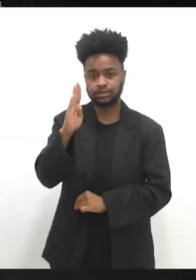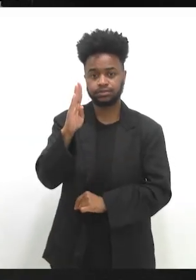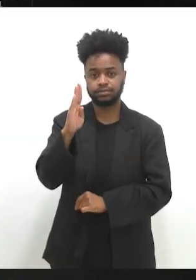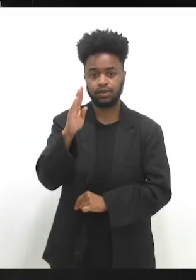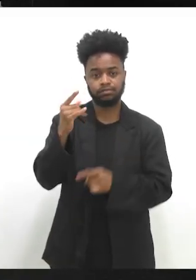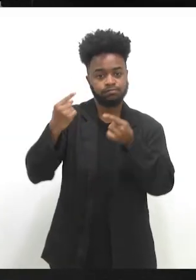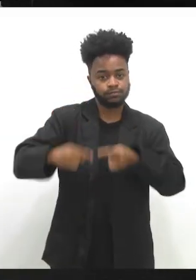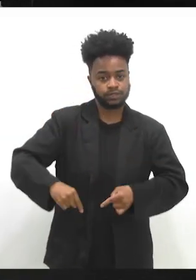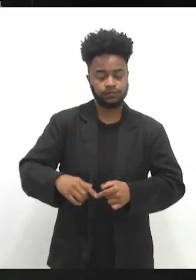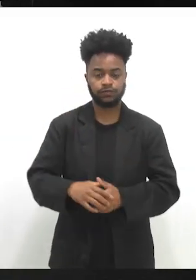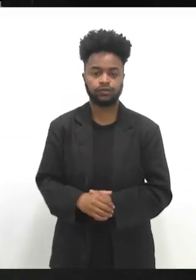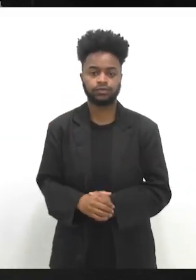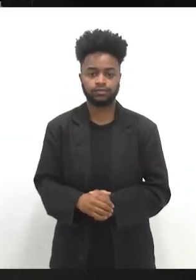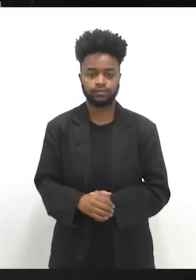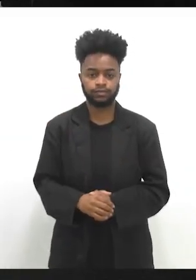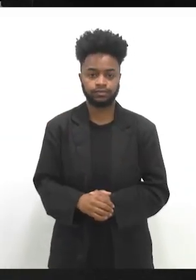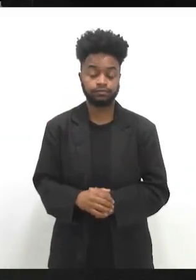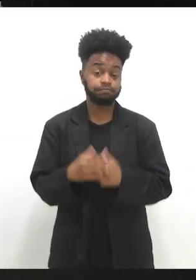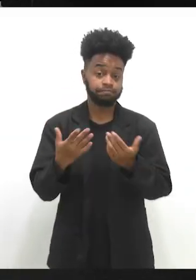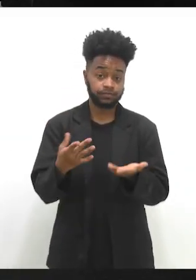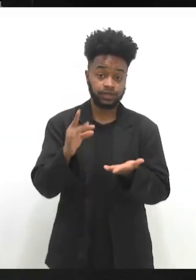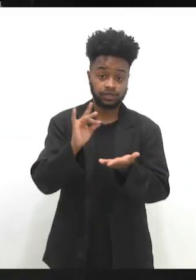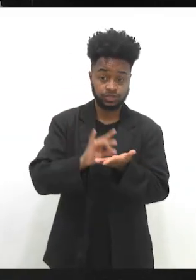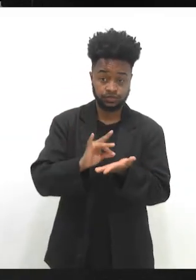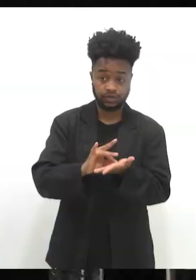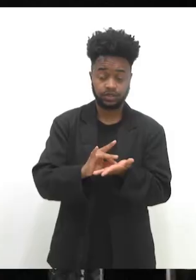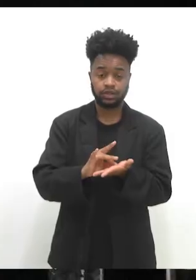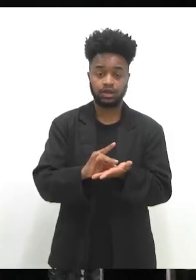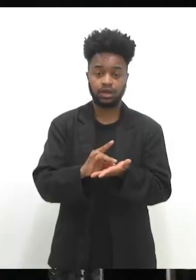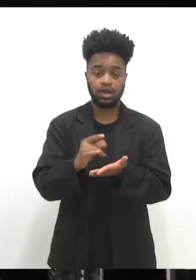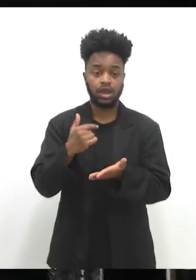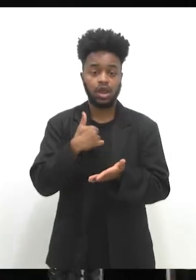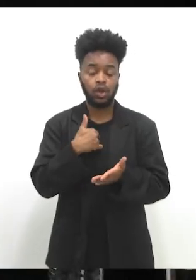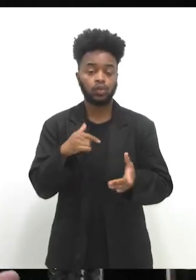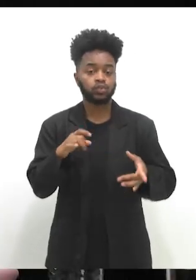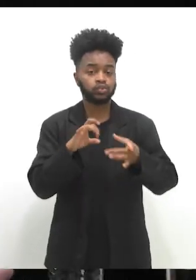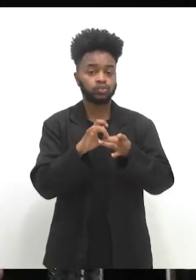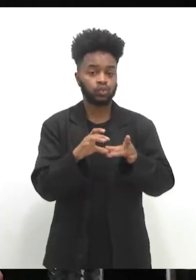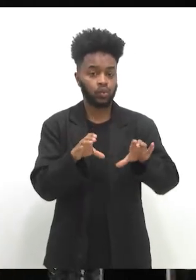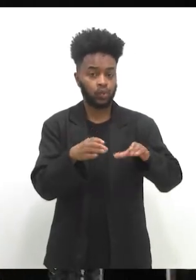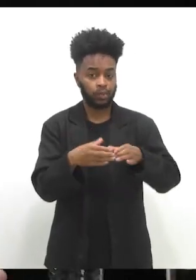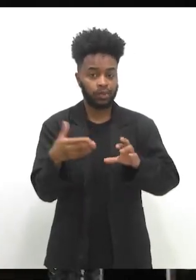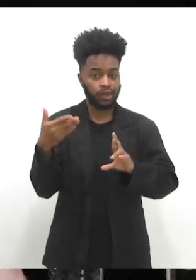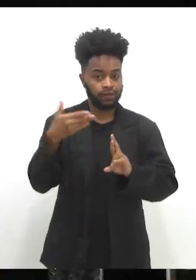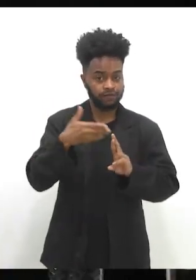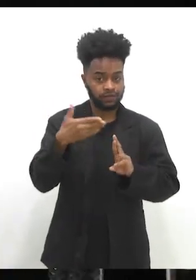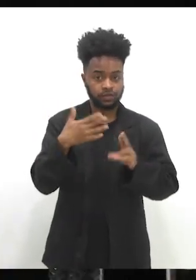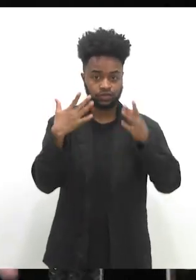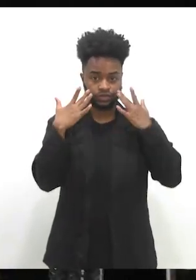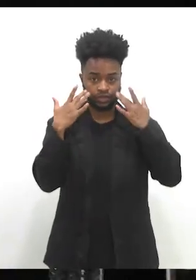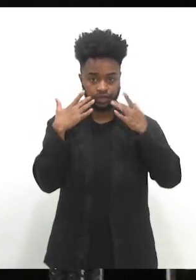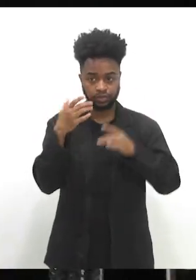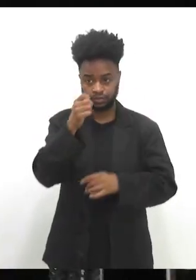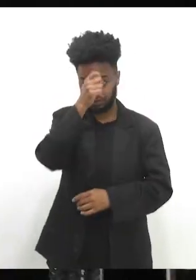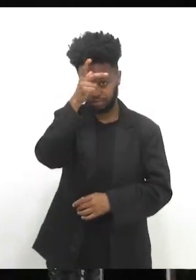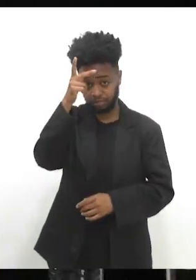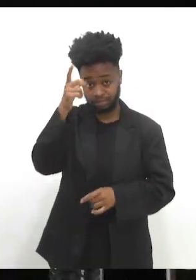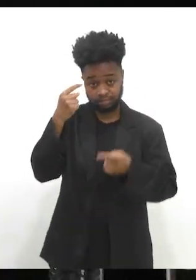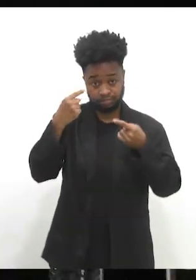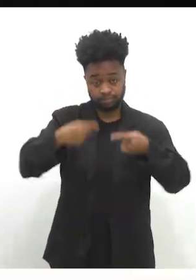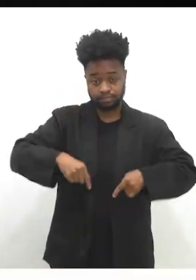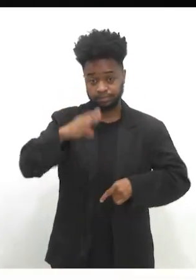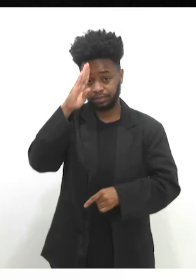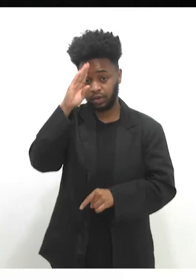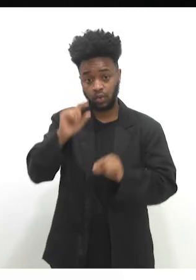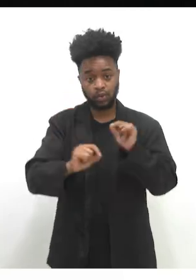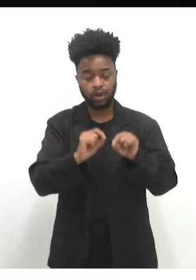principal desafio? Na verdade, assim, estando à frente de um coro como referência, que é o coro do Teatro Municipal, o desafio maior